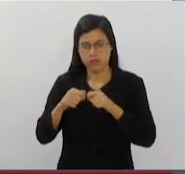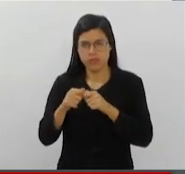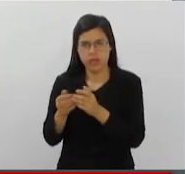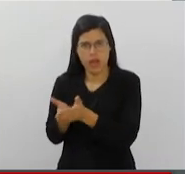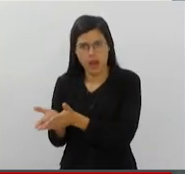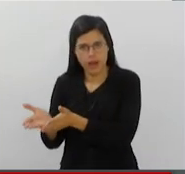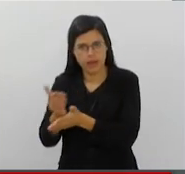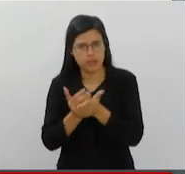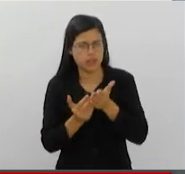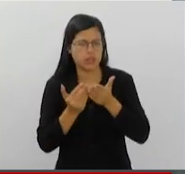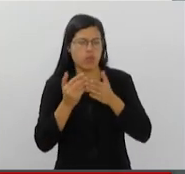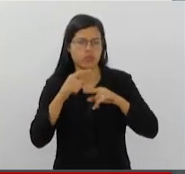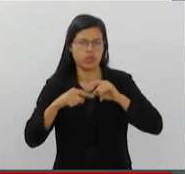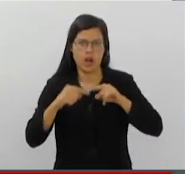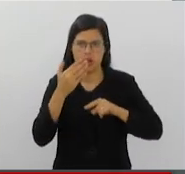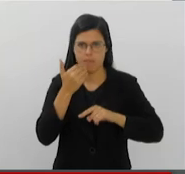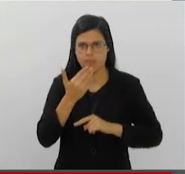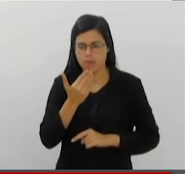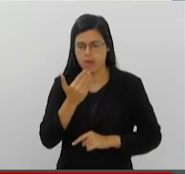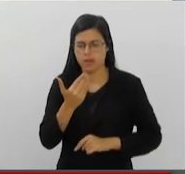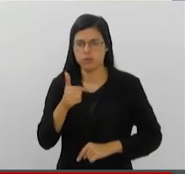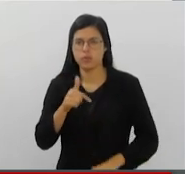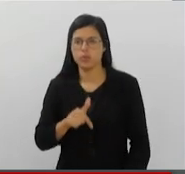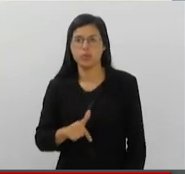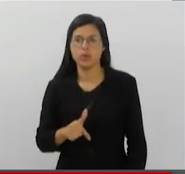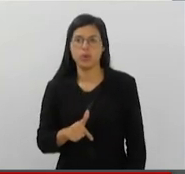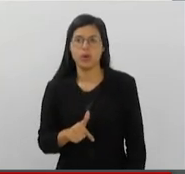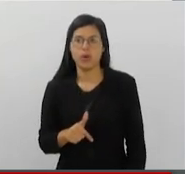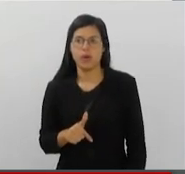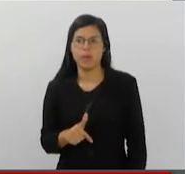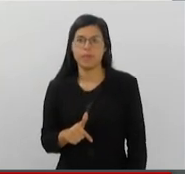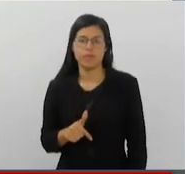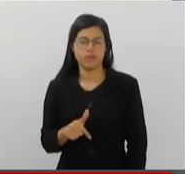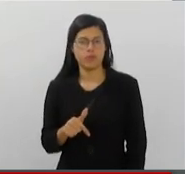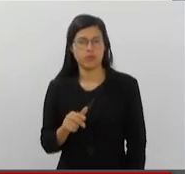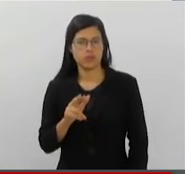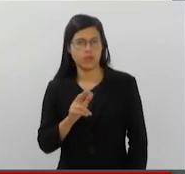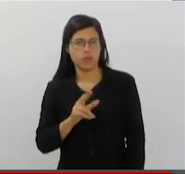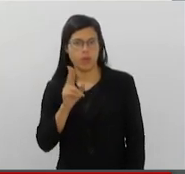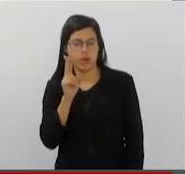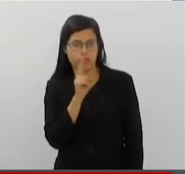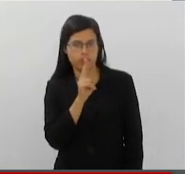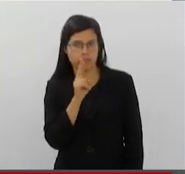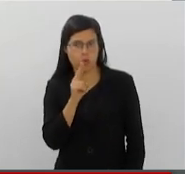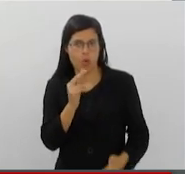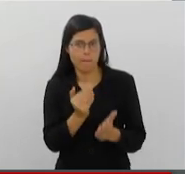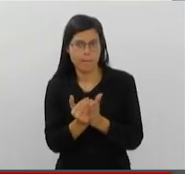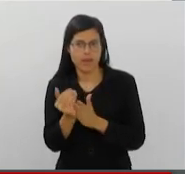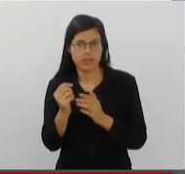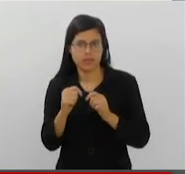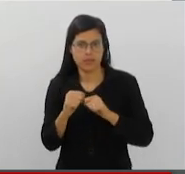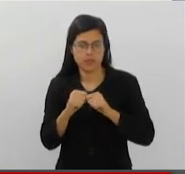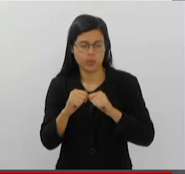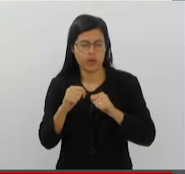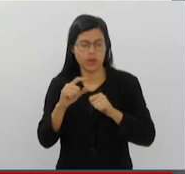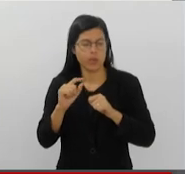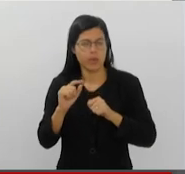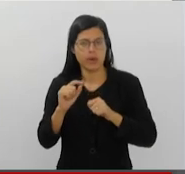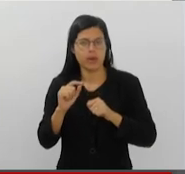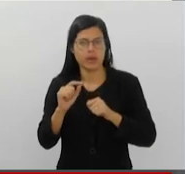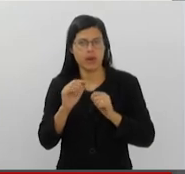de arrecadação de alimento, que deixam de ser emergenciais, né, e, por conta da pandemia, começam a ter cada vez